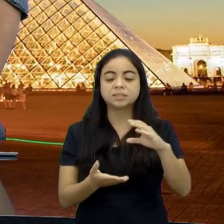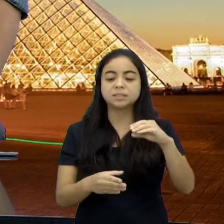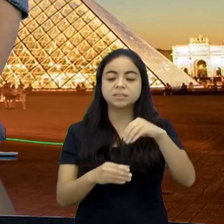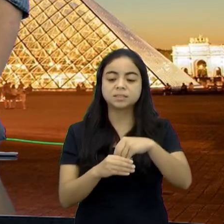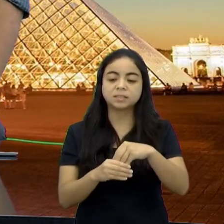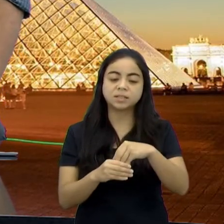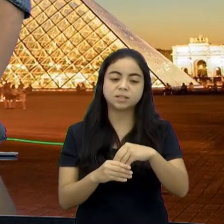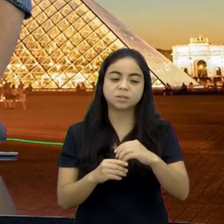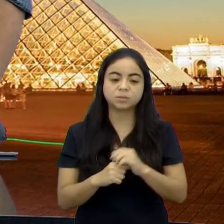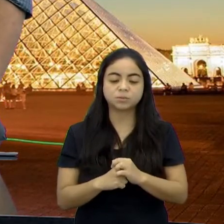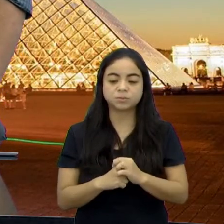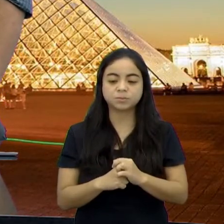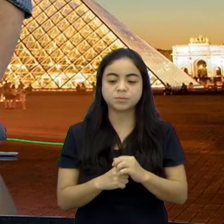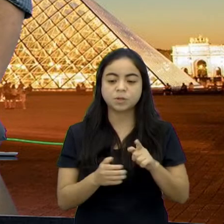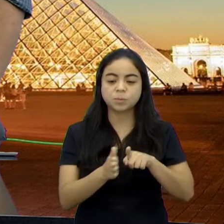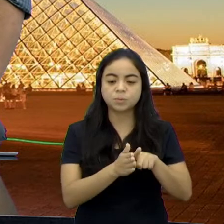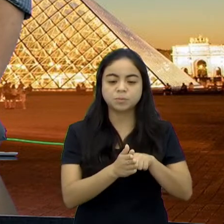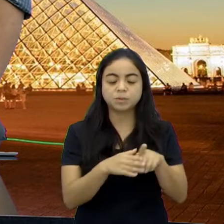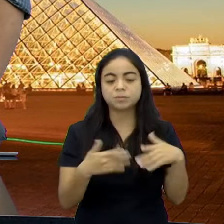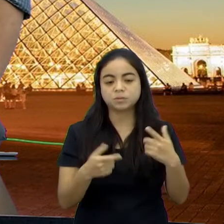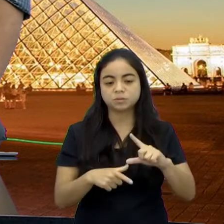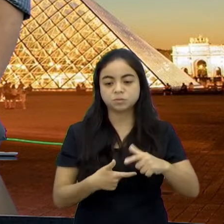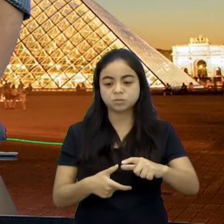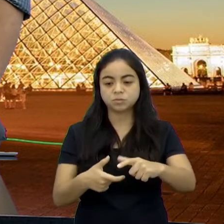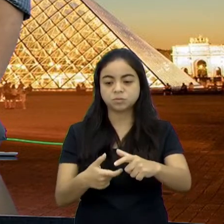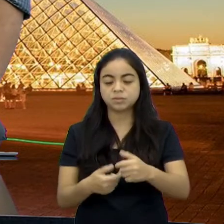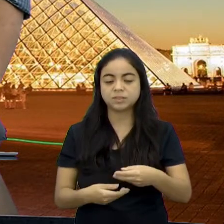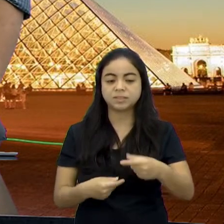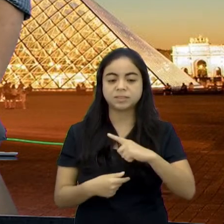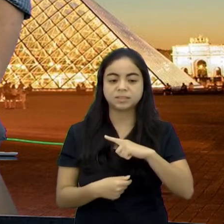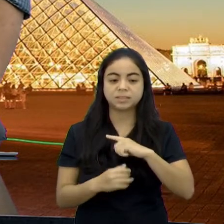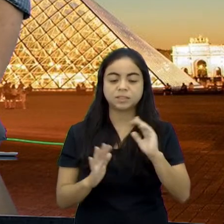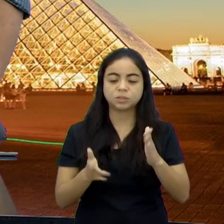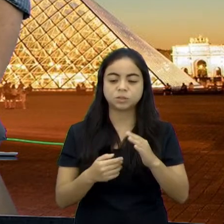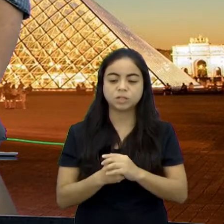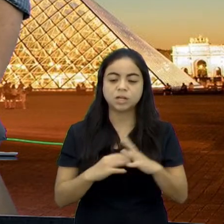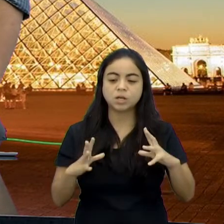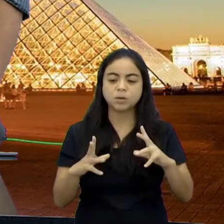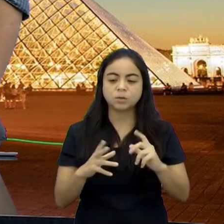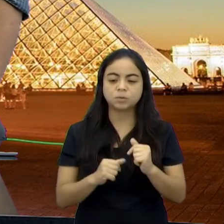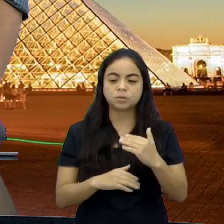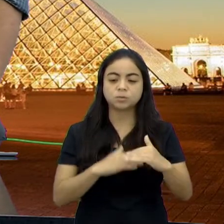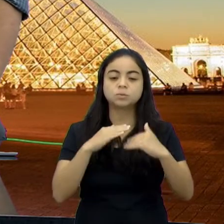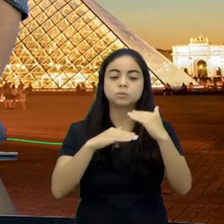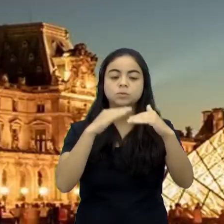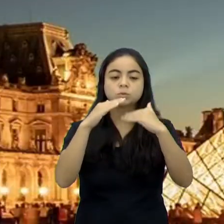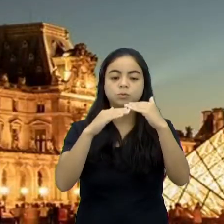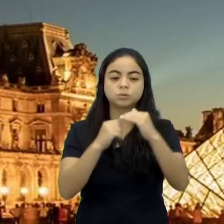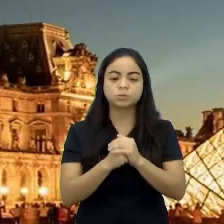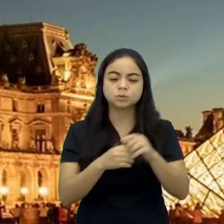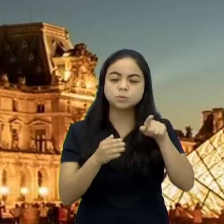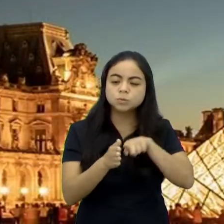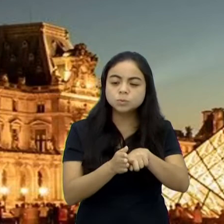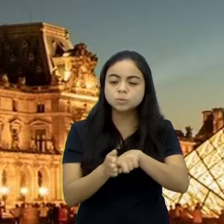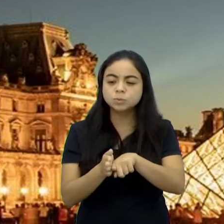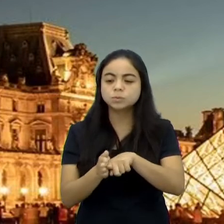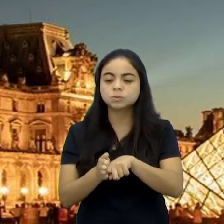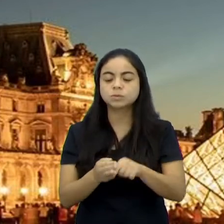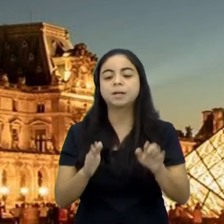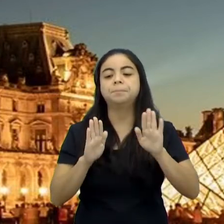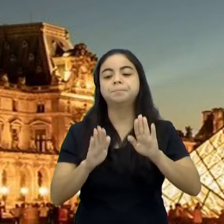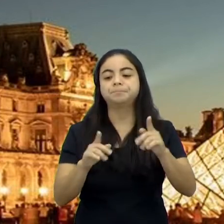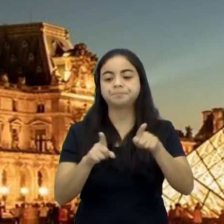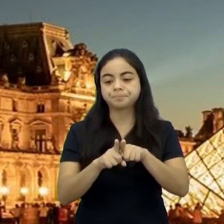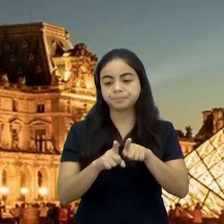pesquisa, como, por exemplo, agora o Museu do Meme traz para a gente, né, toda essa propriedade que a gente está construindo agora com a nossa investigação,